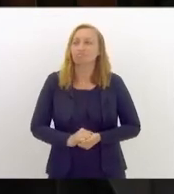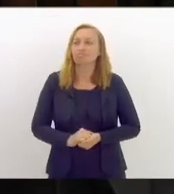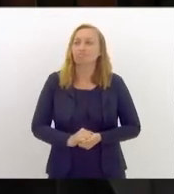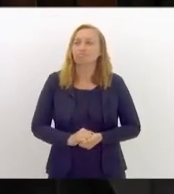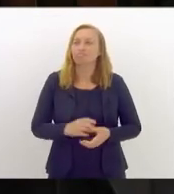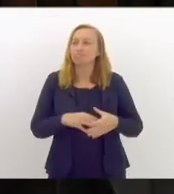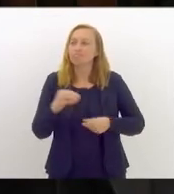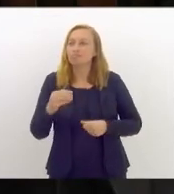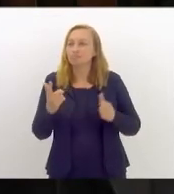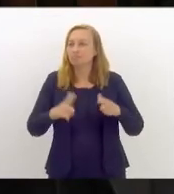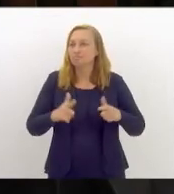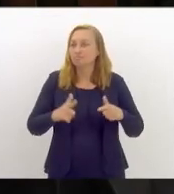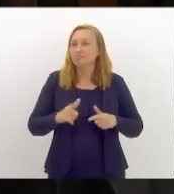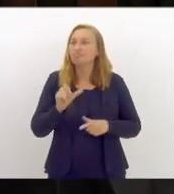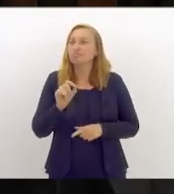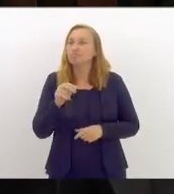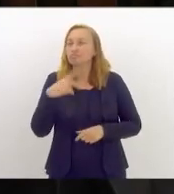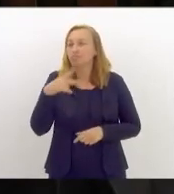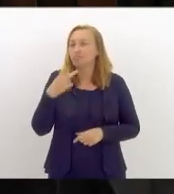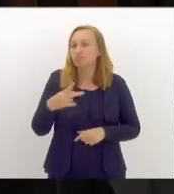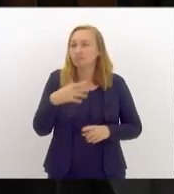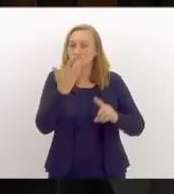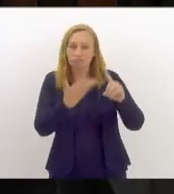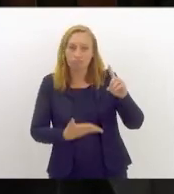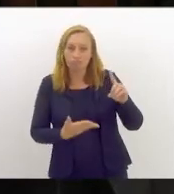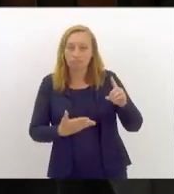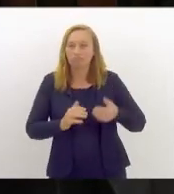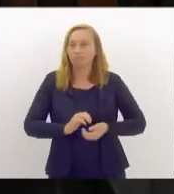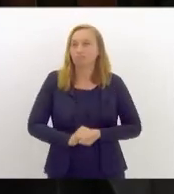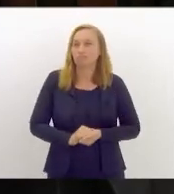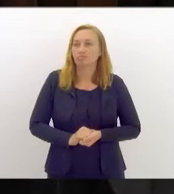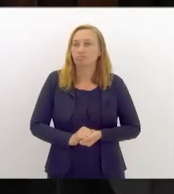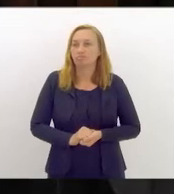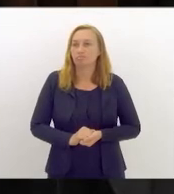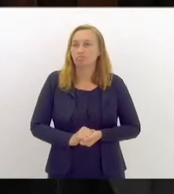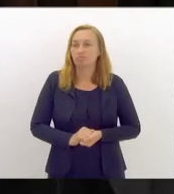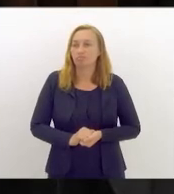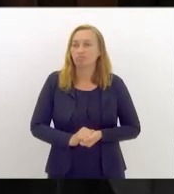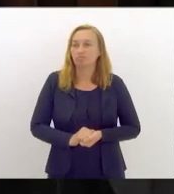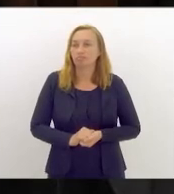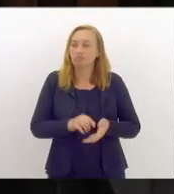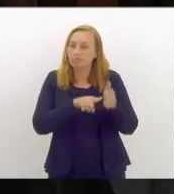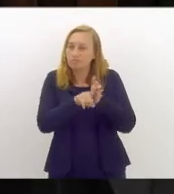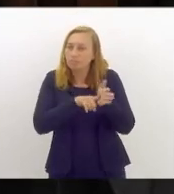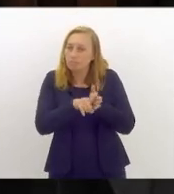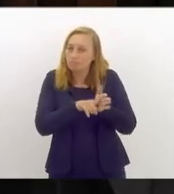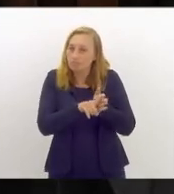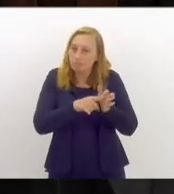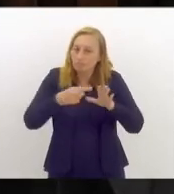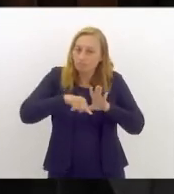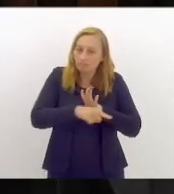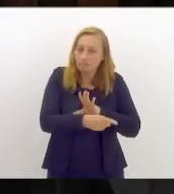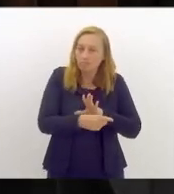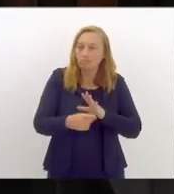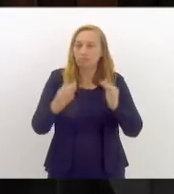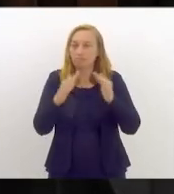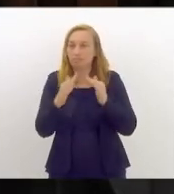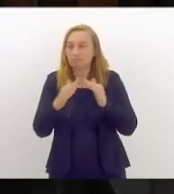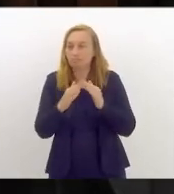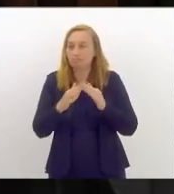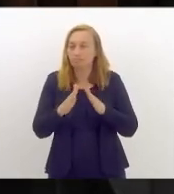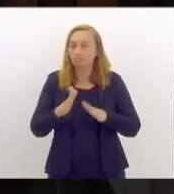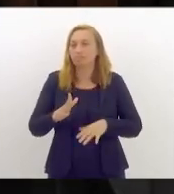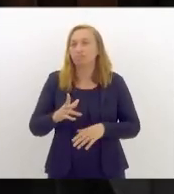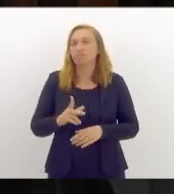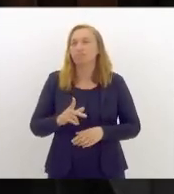fugir ao lugar comum o que falar nessa cerimônia repleta de simbolismo fazendo uma pesquisa nos anais desta casa se constata que as maiores